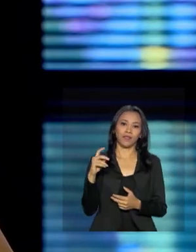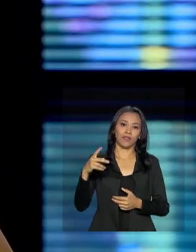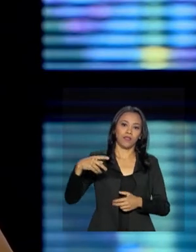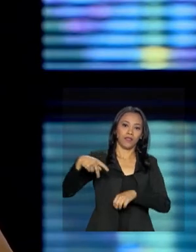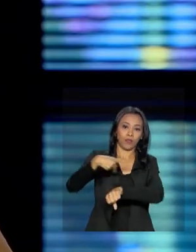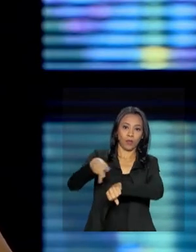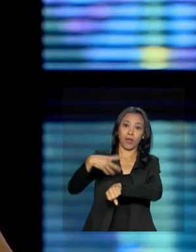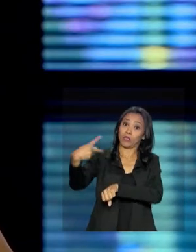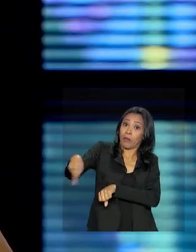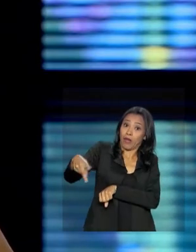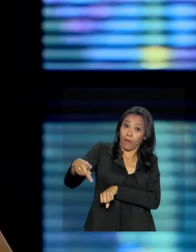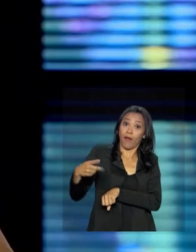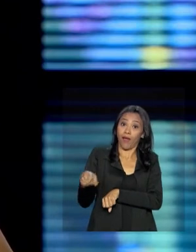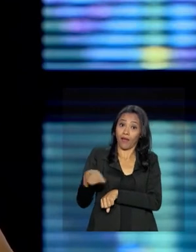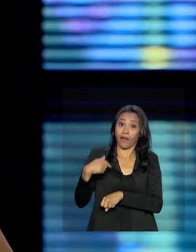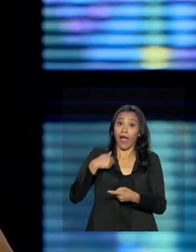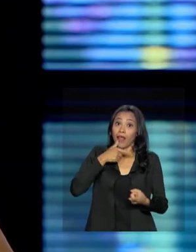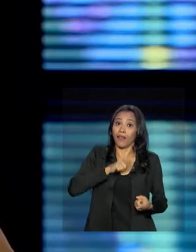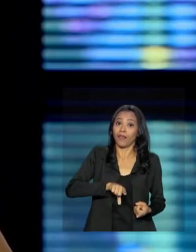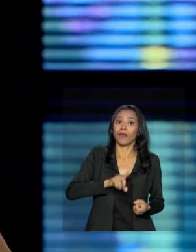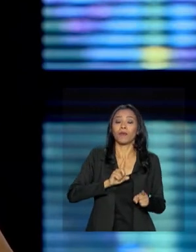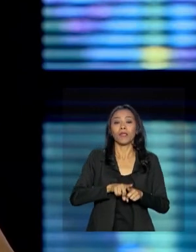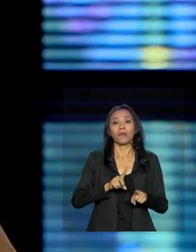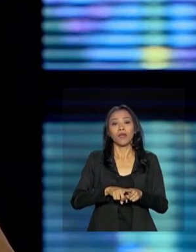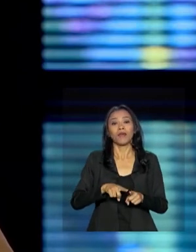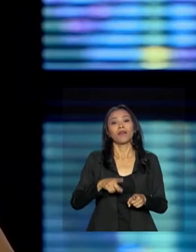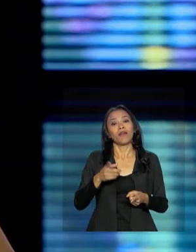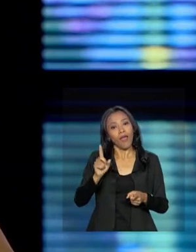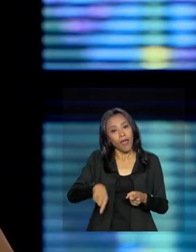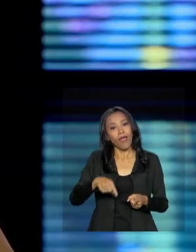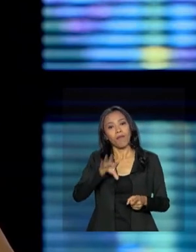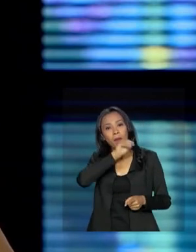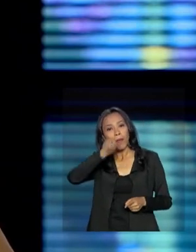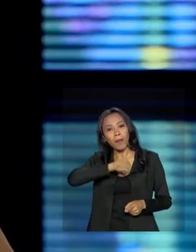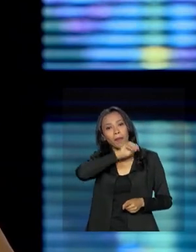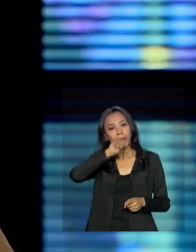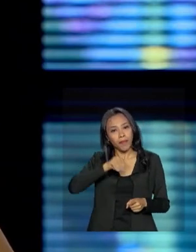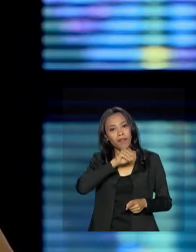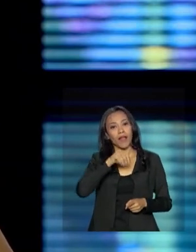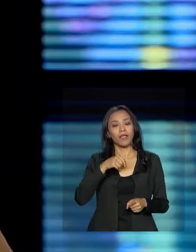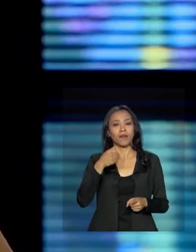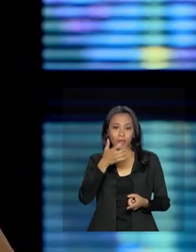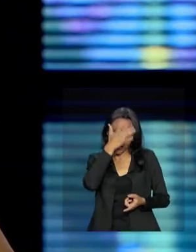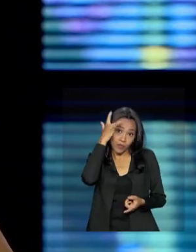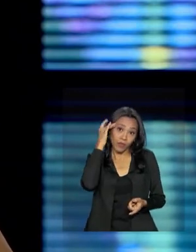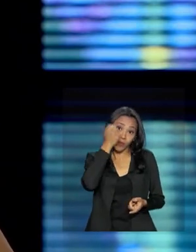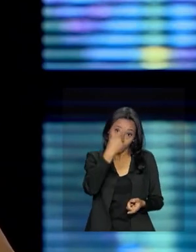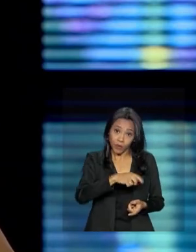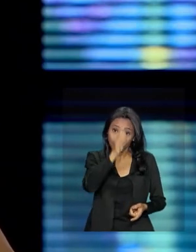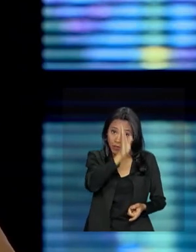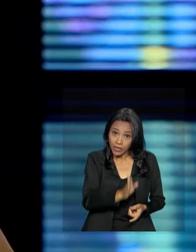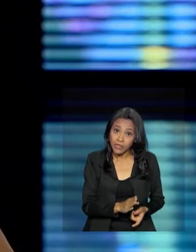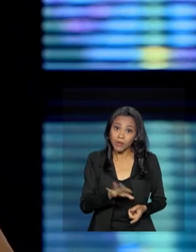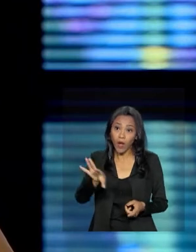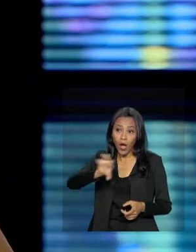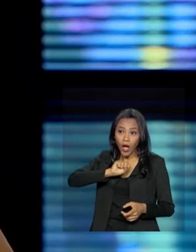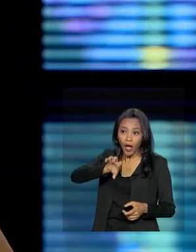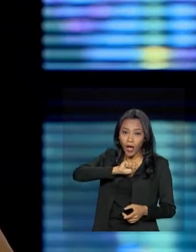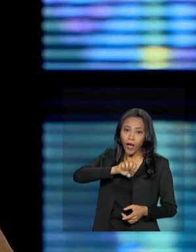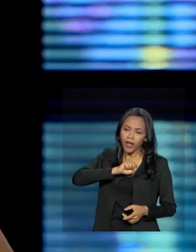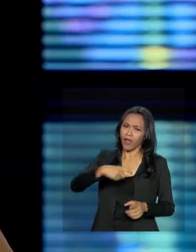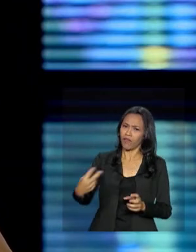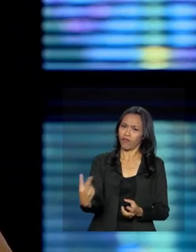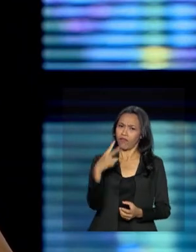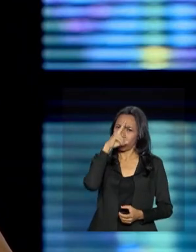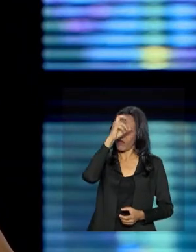o próprio Guarani, a língua Guarani, é falada por muitos brasileiros nessa região também. Então, os laços são muito fortes, eu